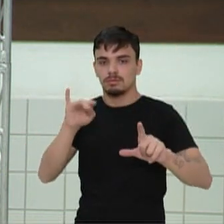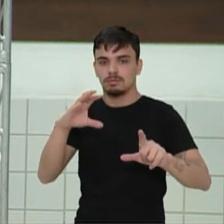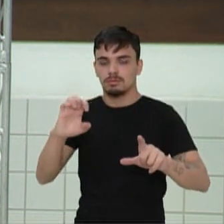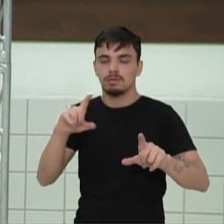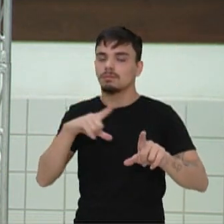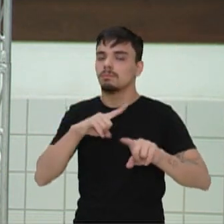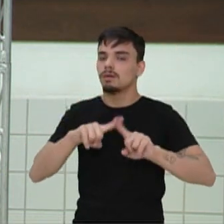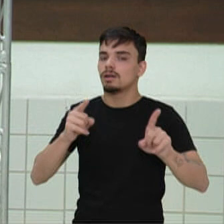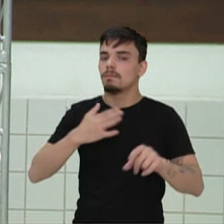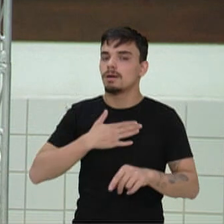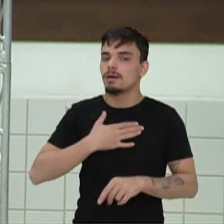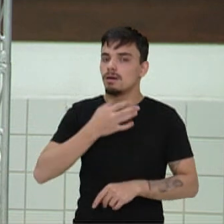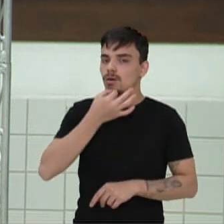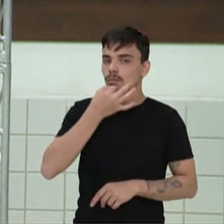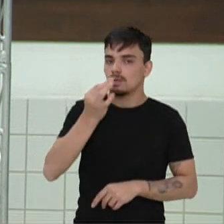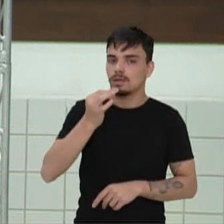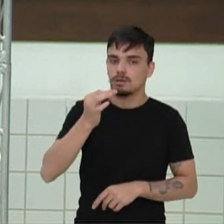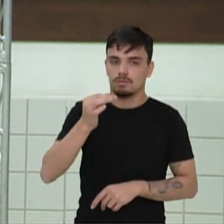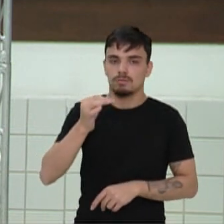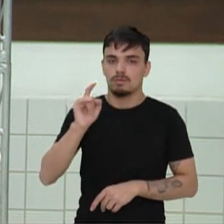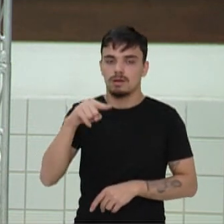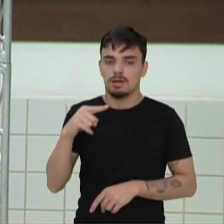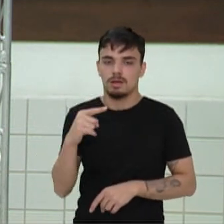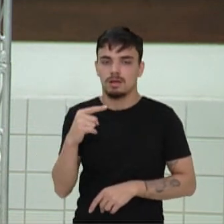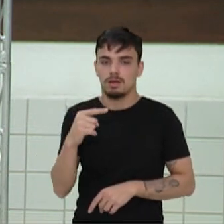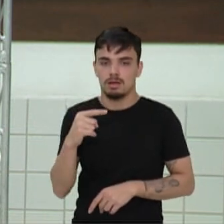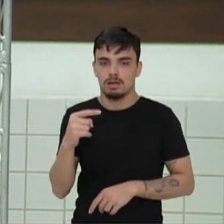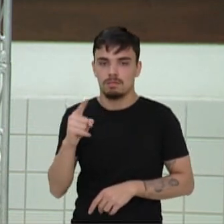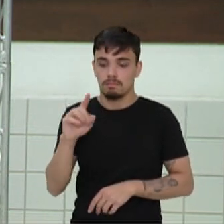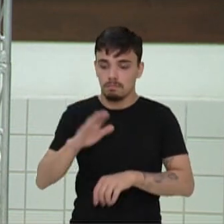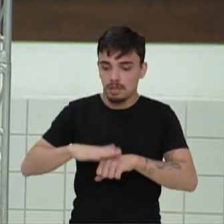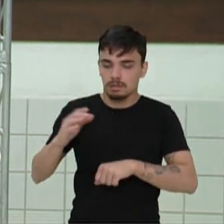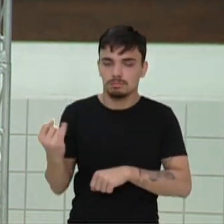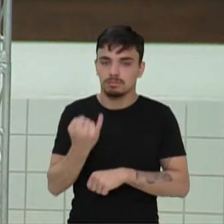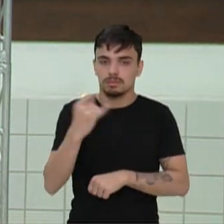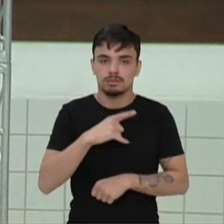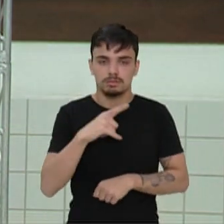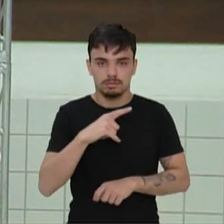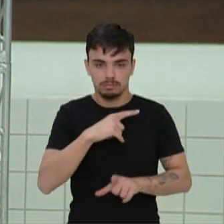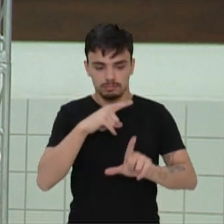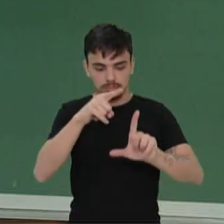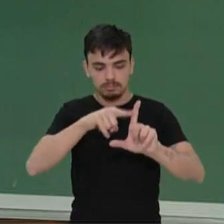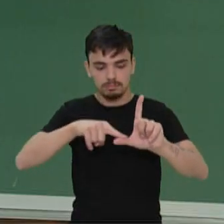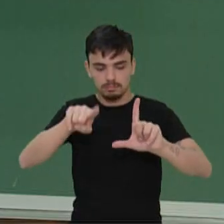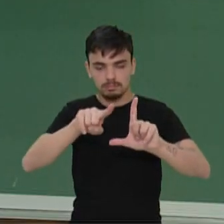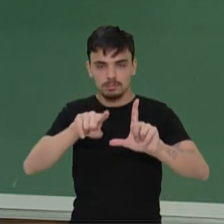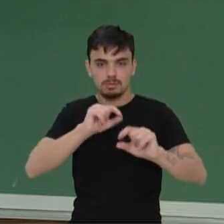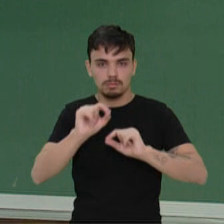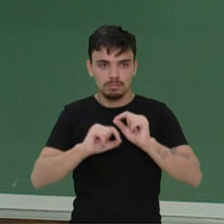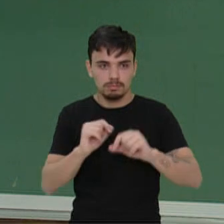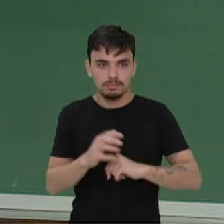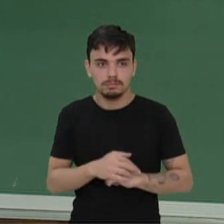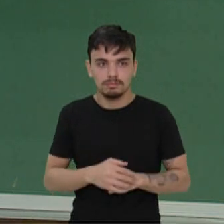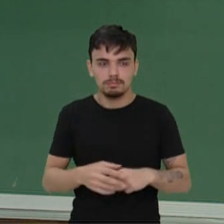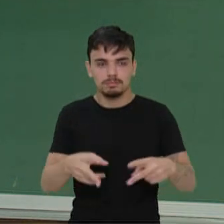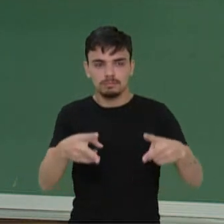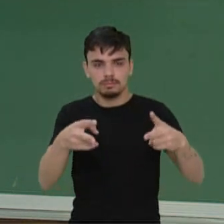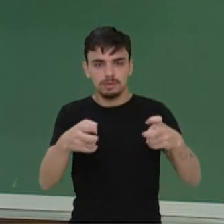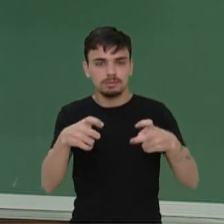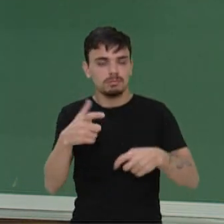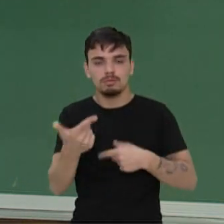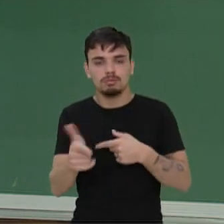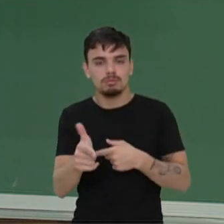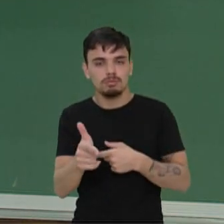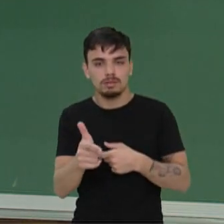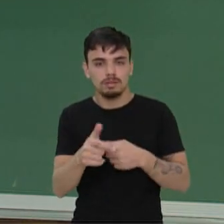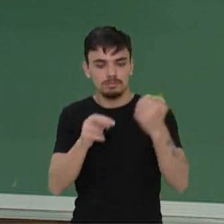opinião, né, por esse motivo, é um dos pontos mais importantes que a gente tem na parábola, tá? Veja então de novo, perceba que não tem raiz. Como que eu